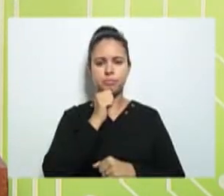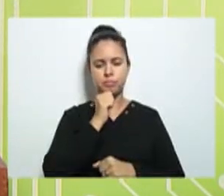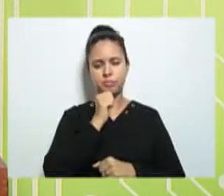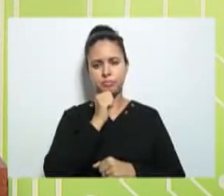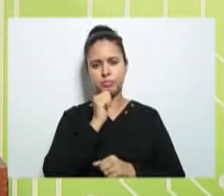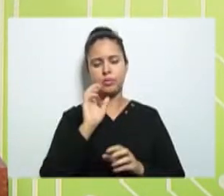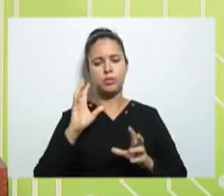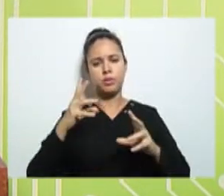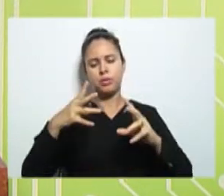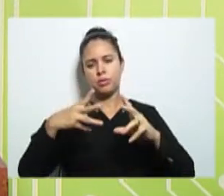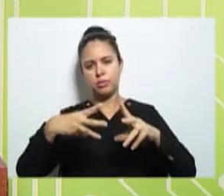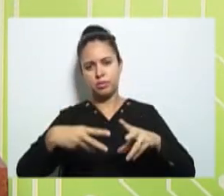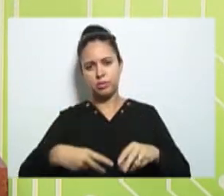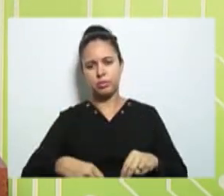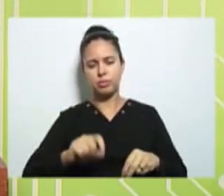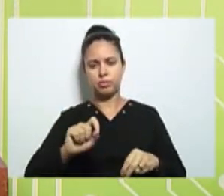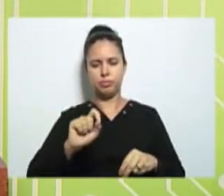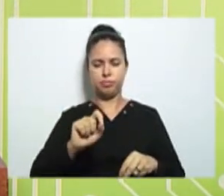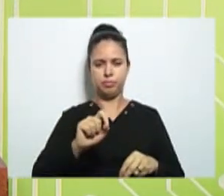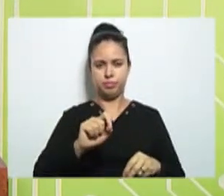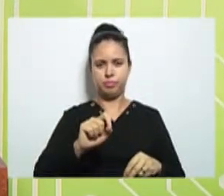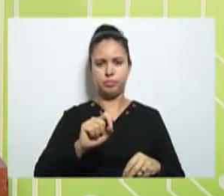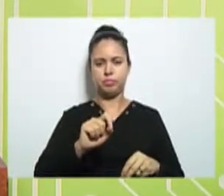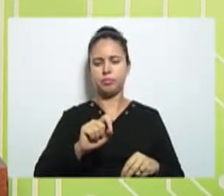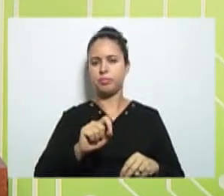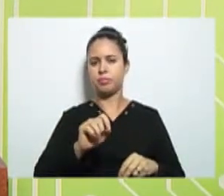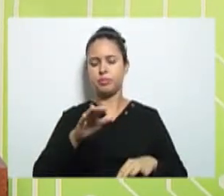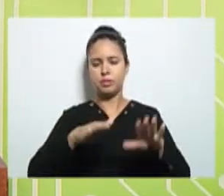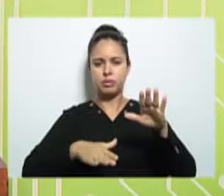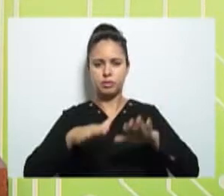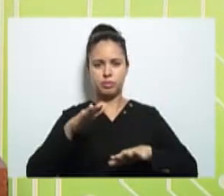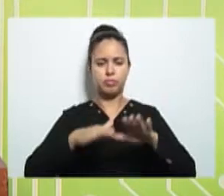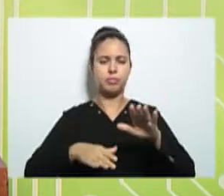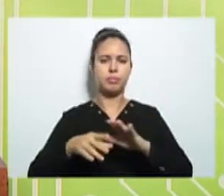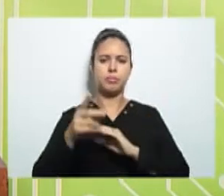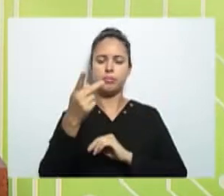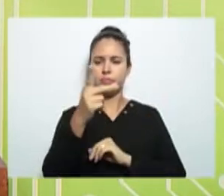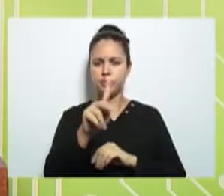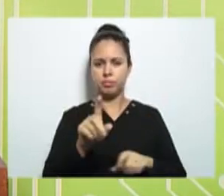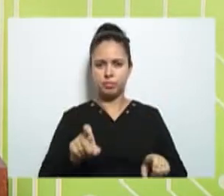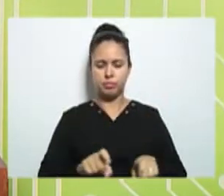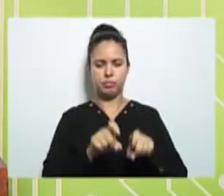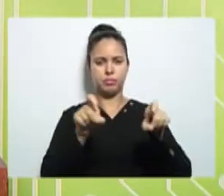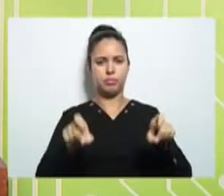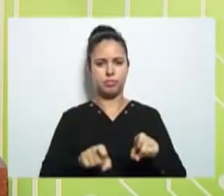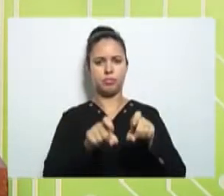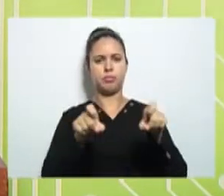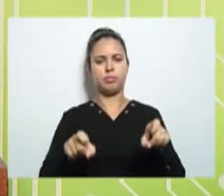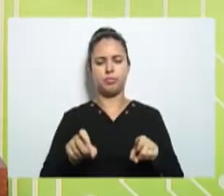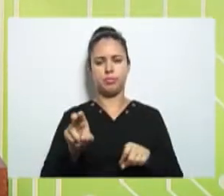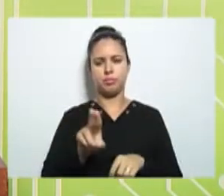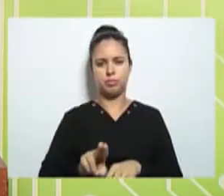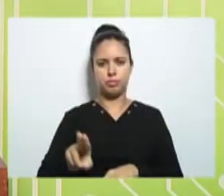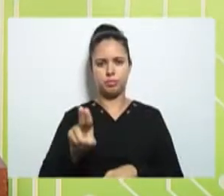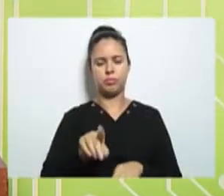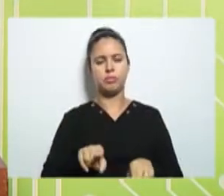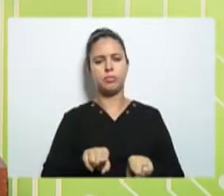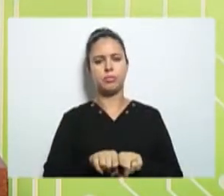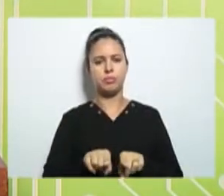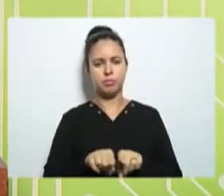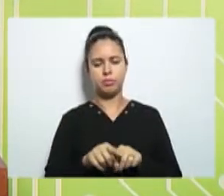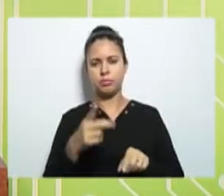melhor ou sistema operacional pior, tá? O que vai depender? Vai depender do computador que você está utilizando, e vai depender das